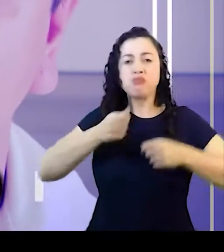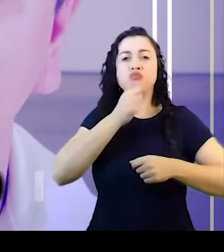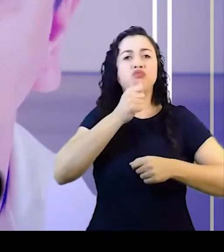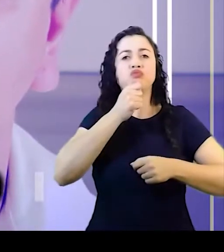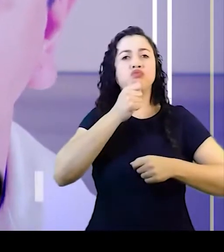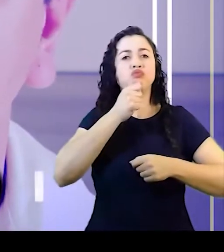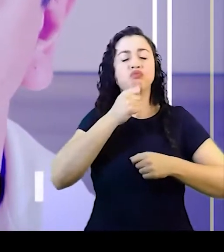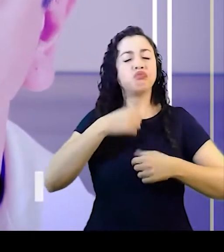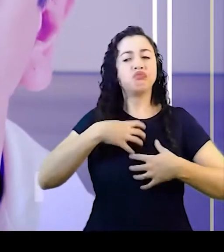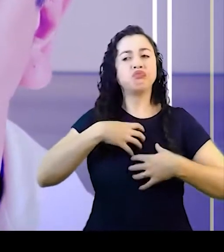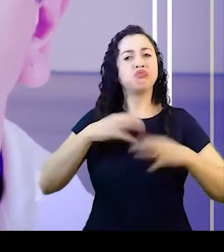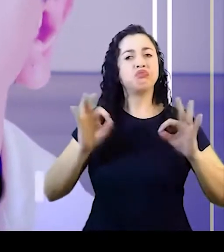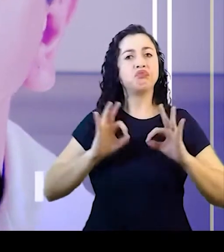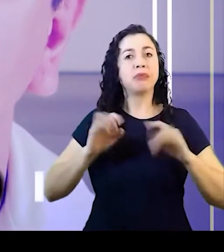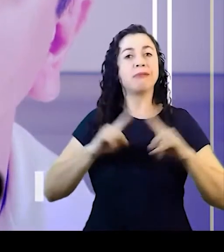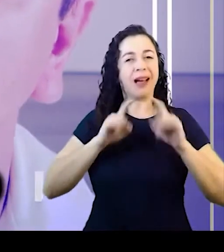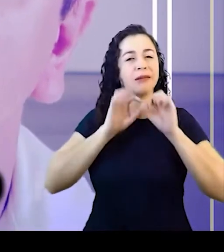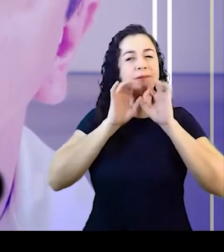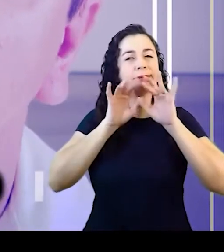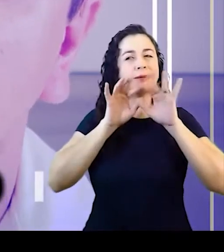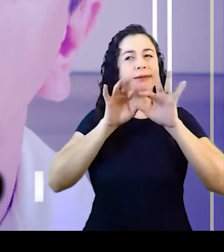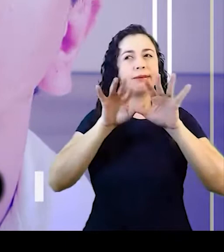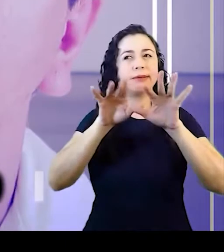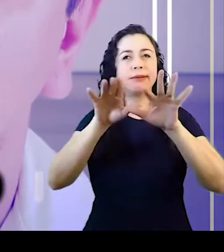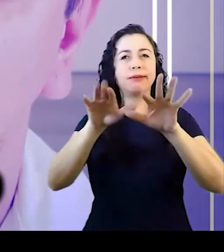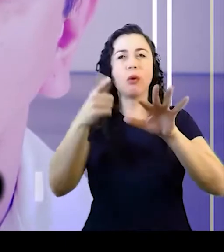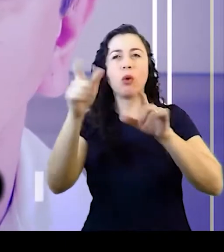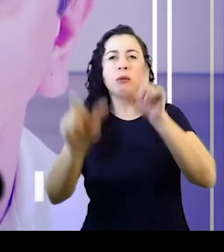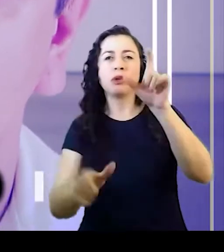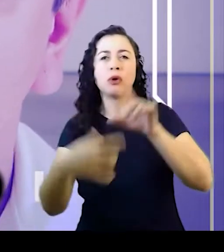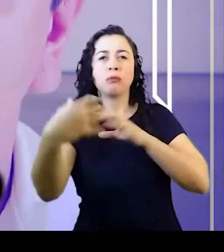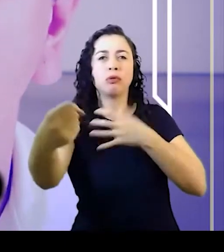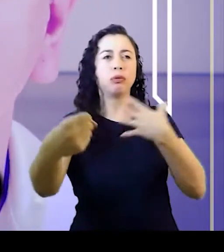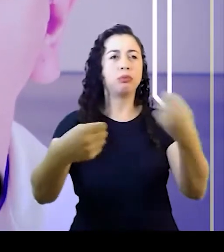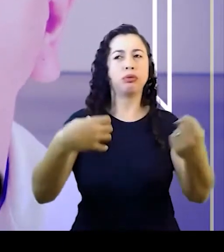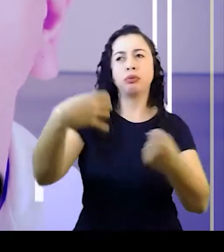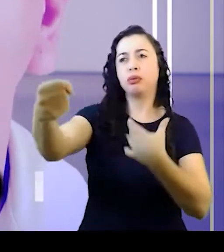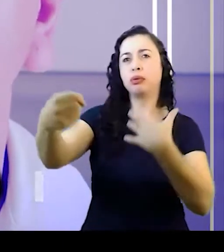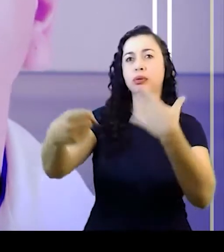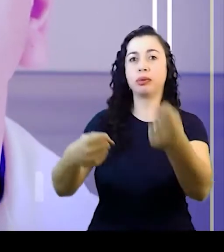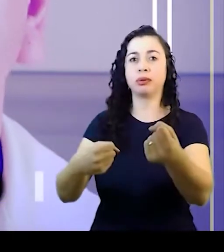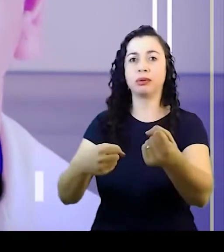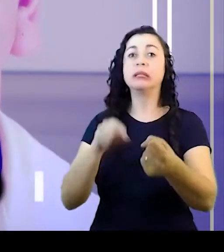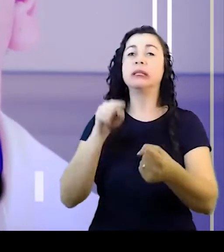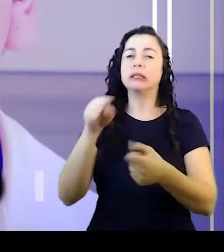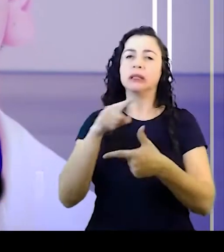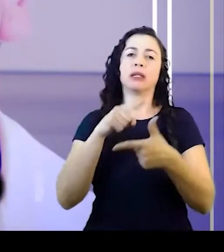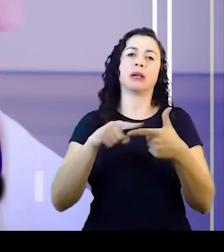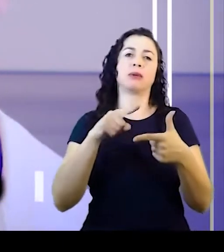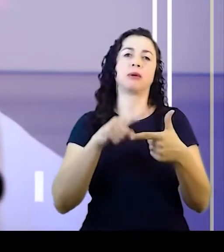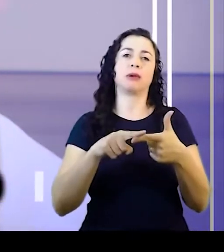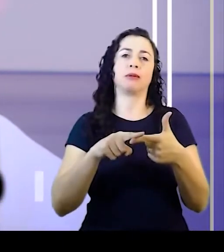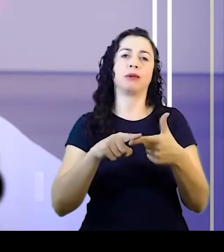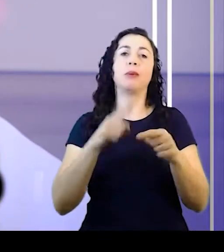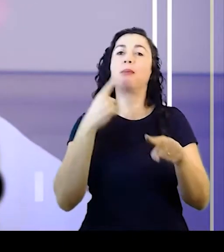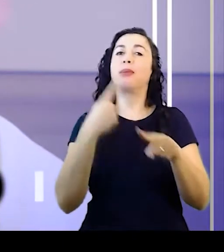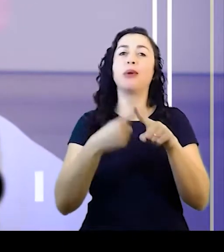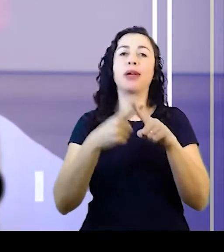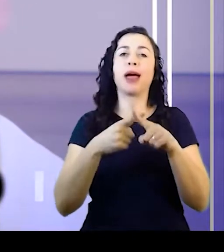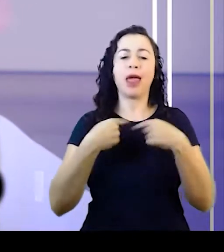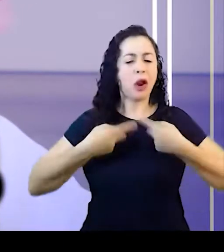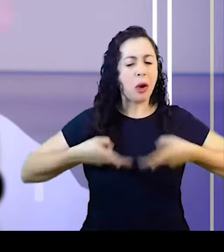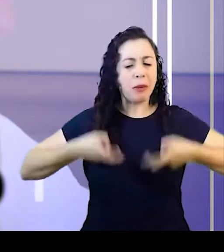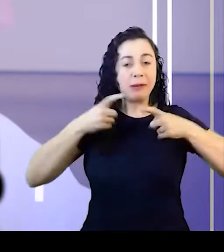sintoma, ela dissemina, espalha esse vírus para novas pessoas. E aí isso faz com que a velocidade de disseminação